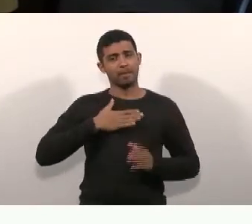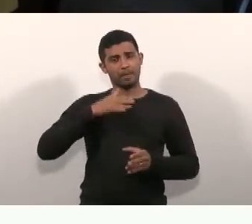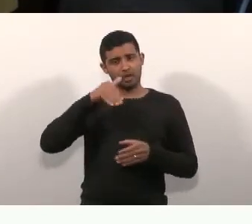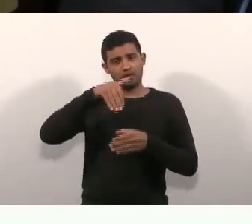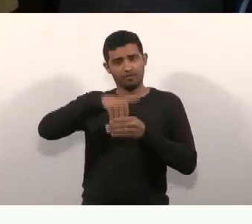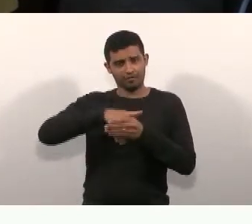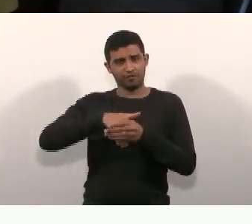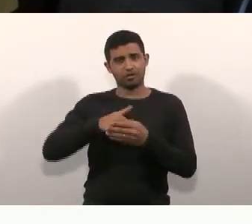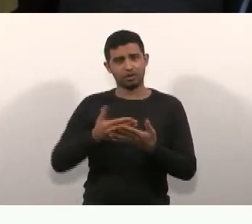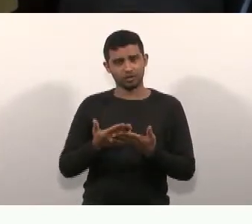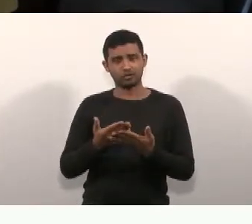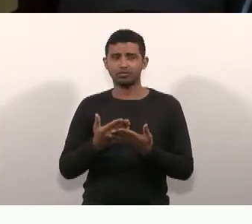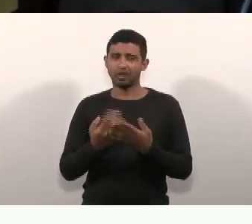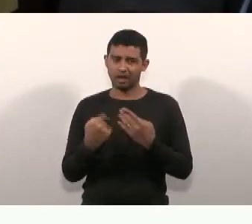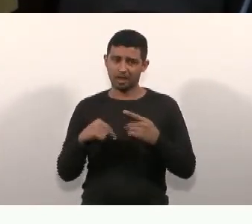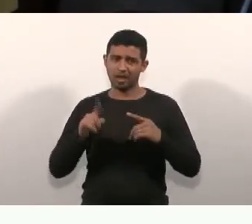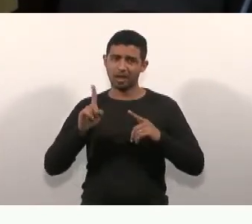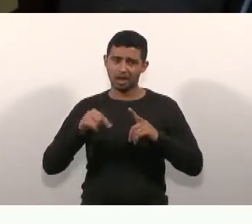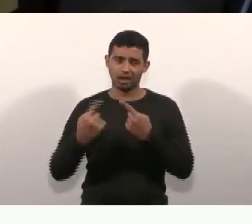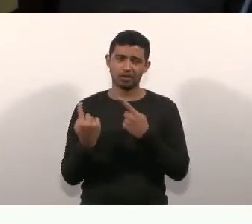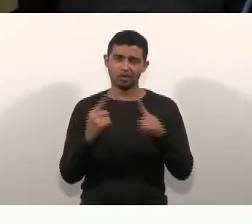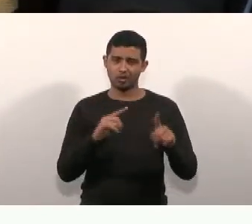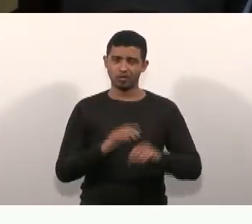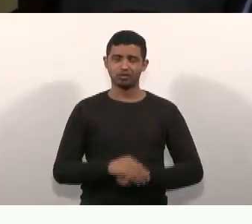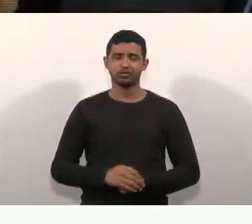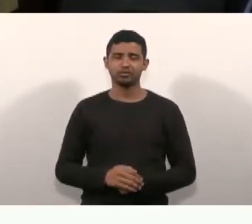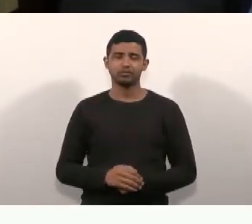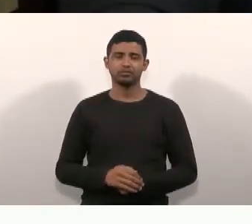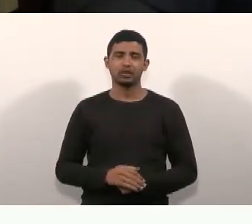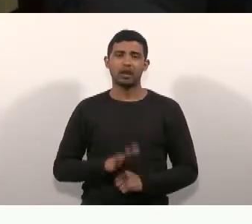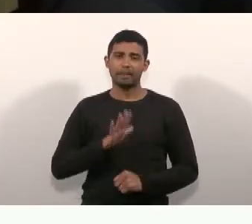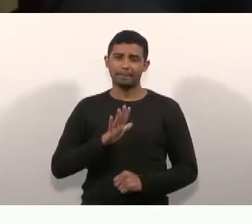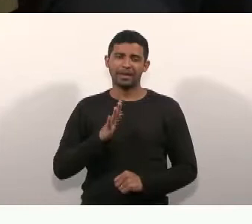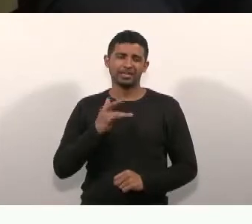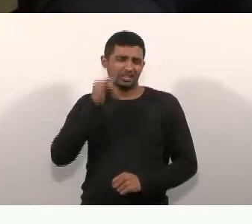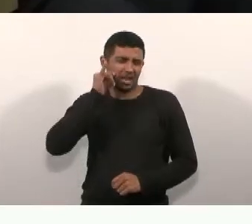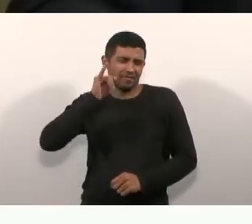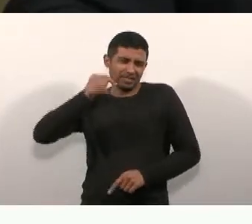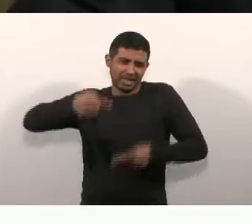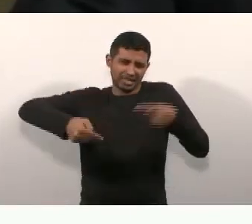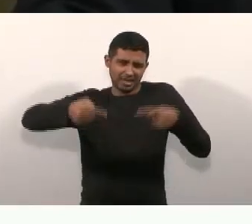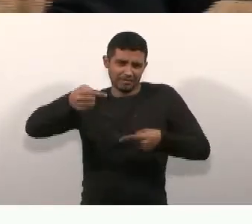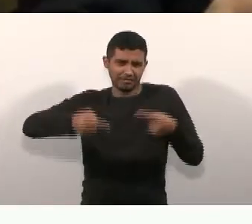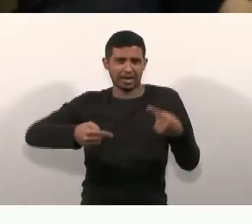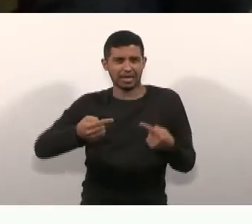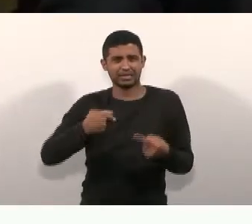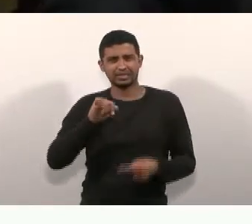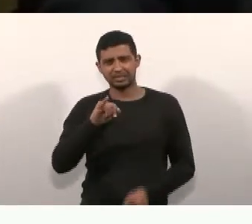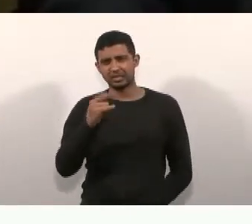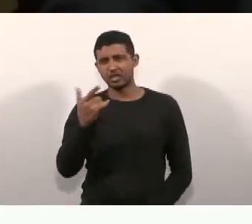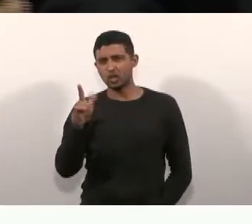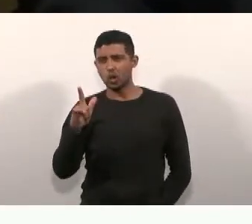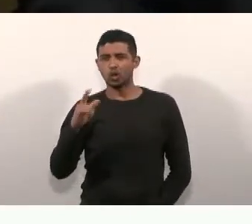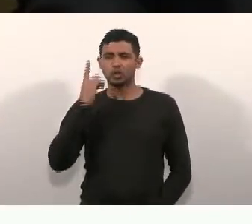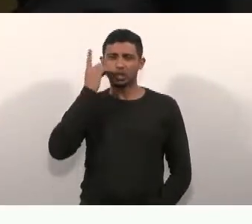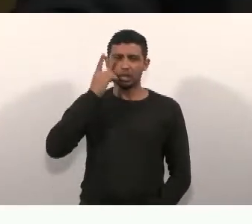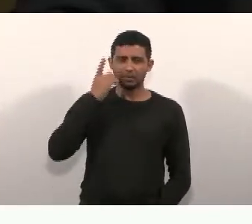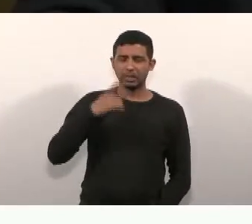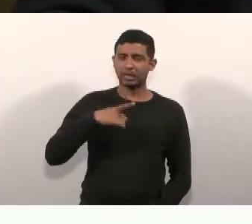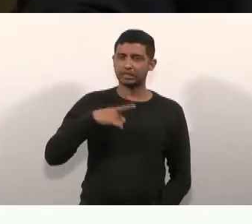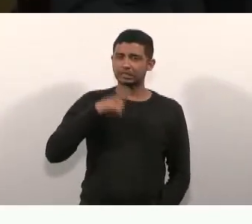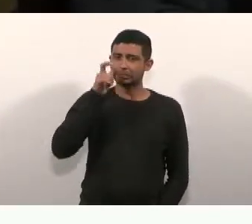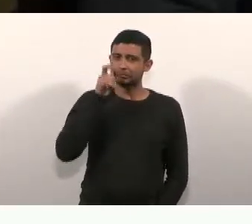já está antecipando, é contrário. Mas para não deixar de ter um debate amplo, se algum colega ou mais tiver algum interesse